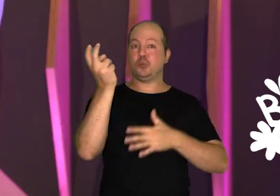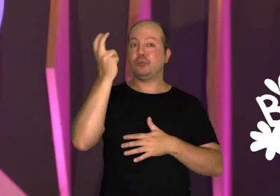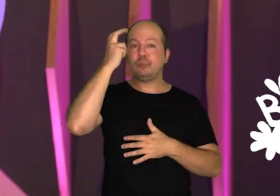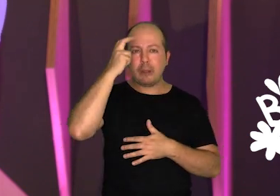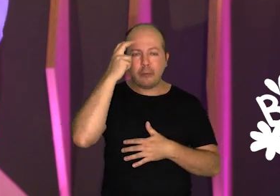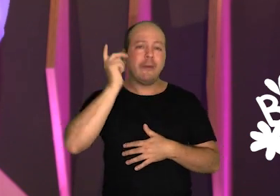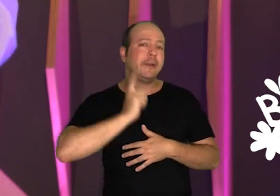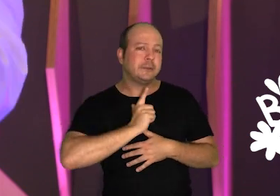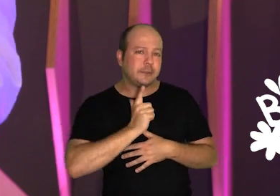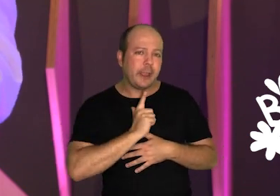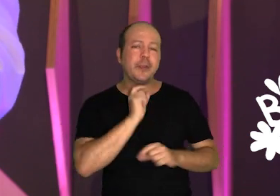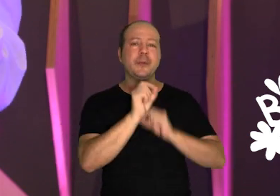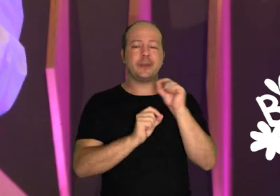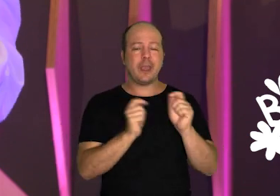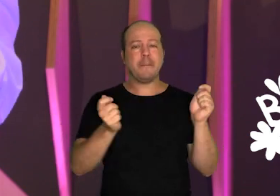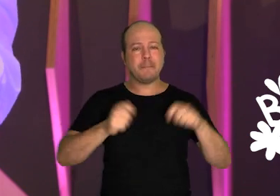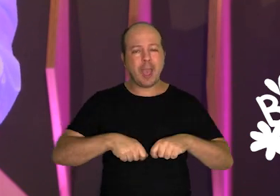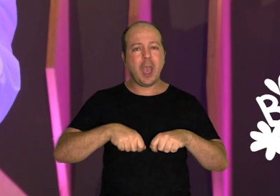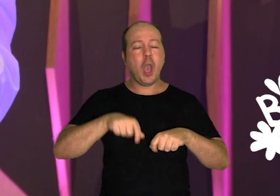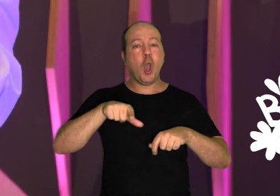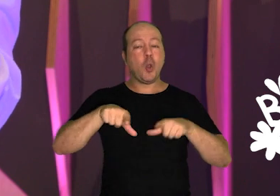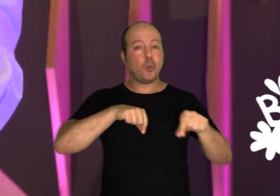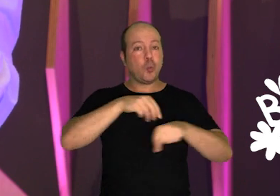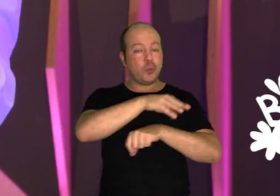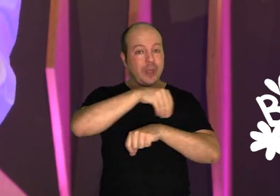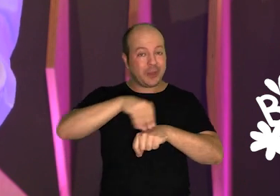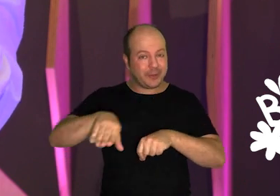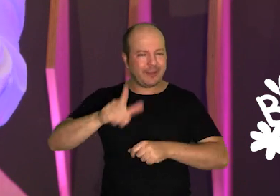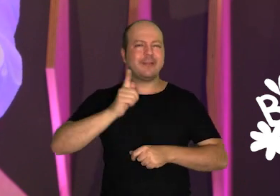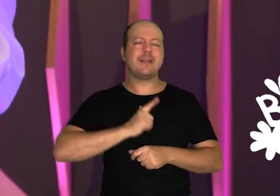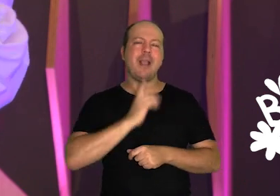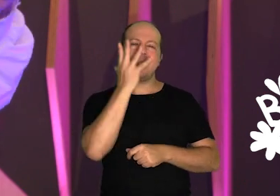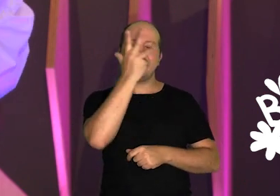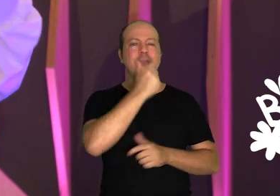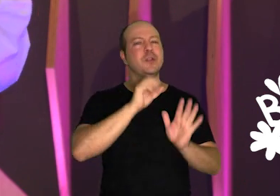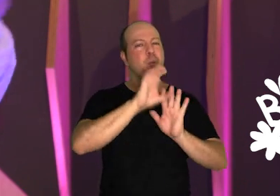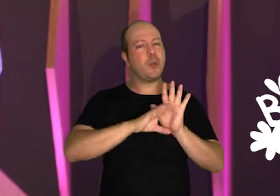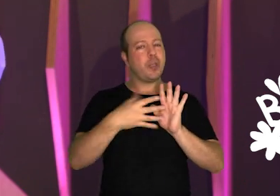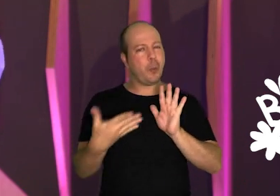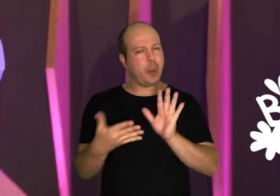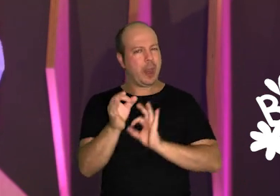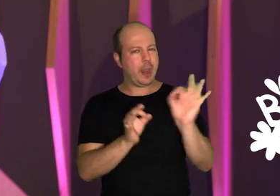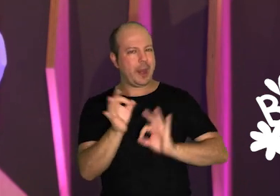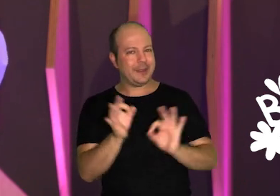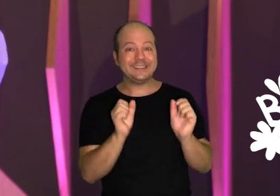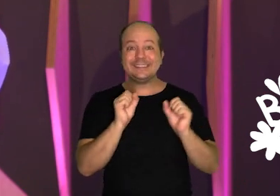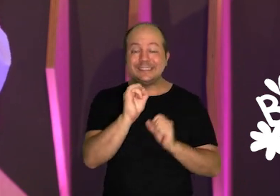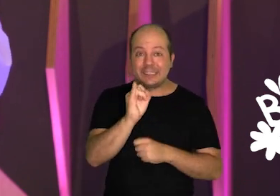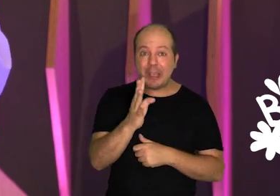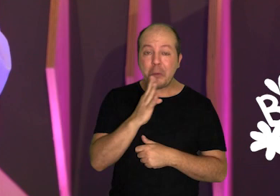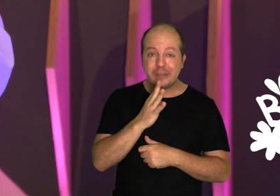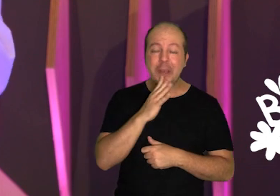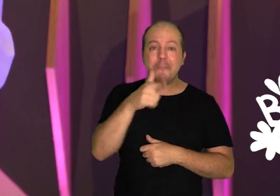cultural, incluindo concepção, curadoria de conteúdos lindos e planejamento. Para conhecer um pouco